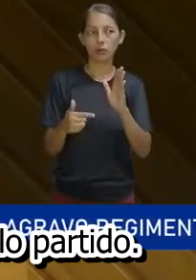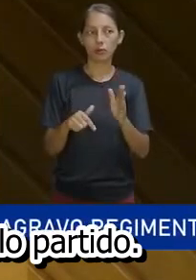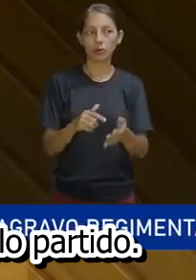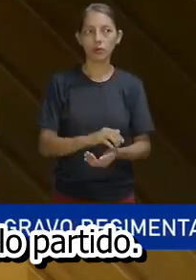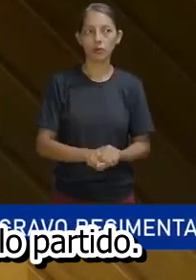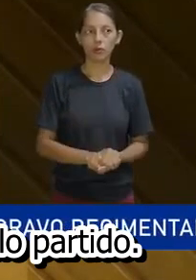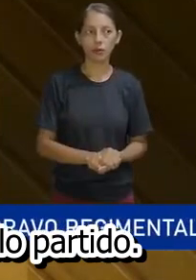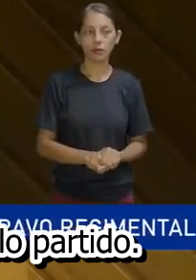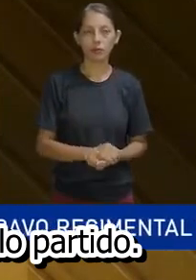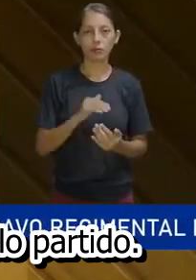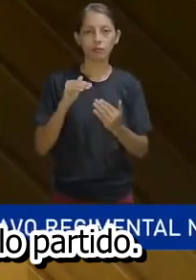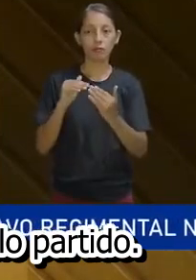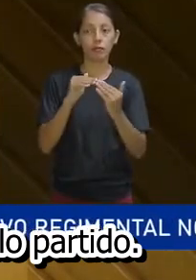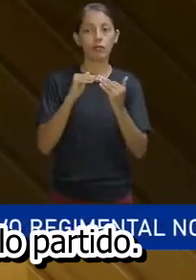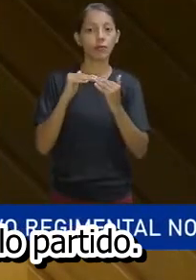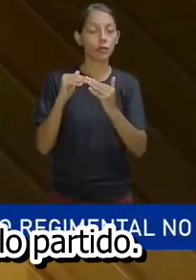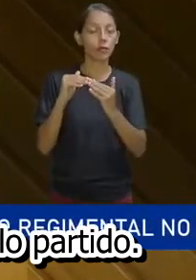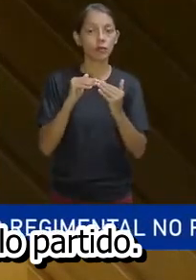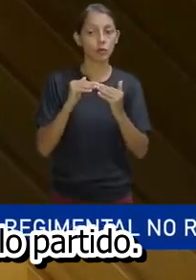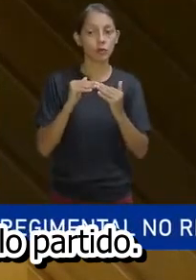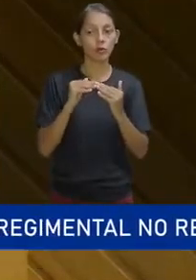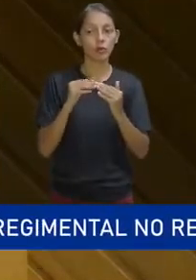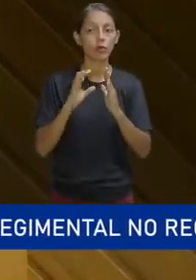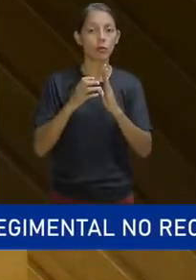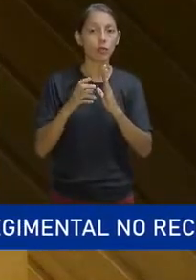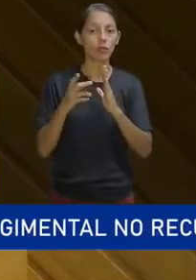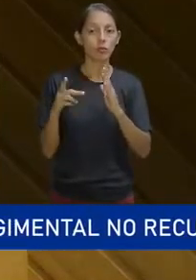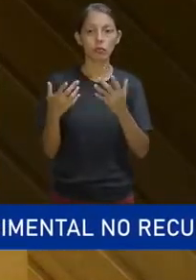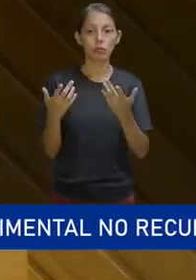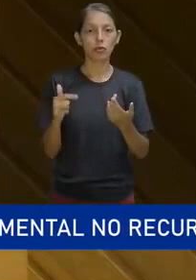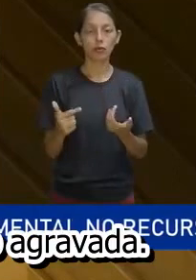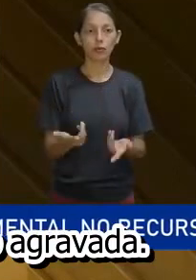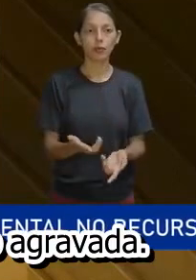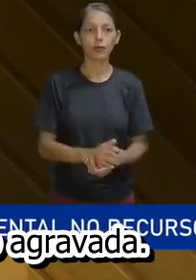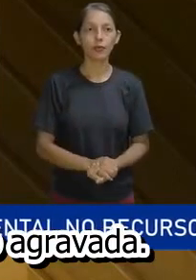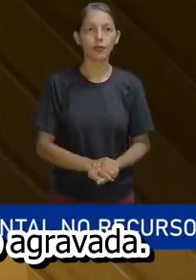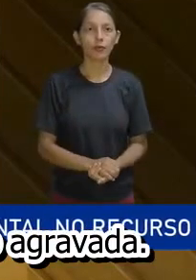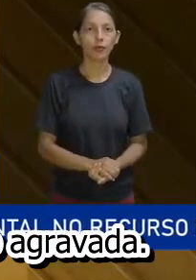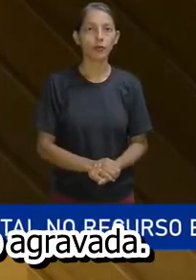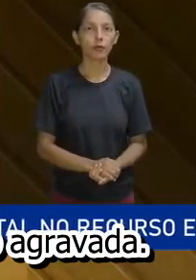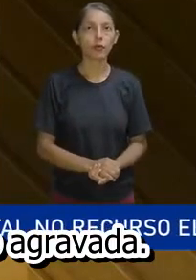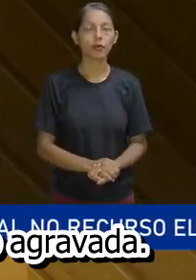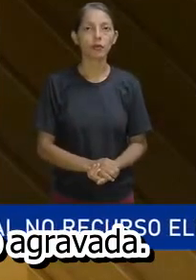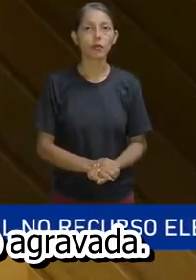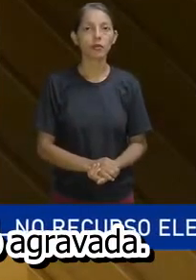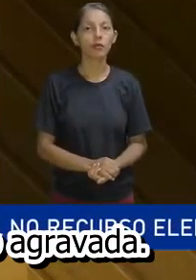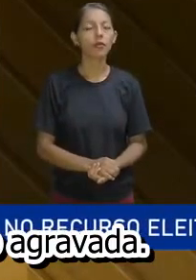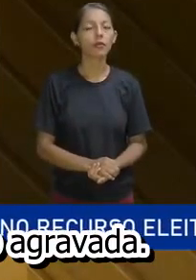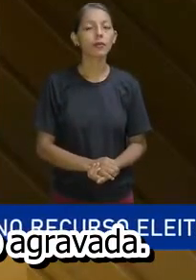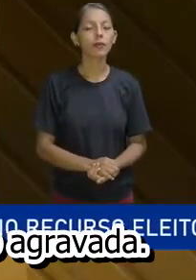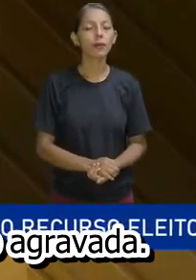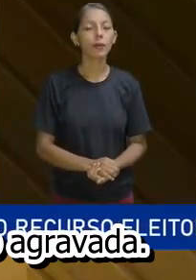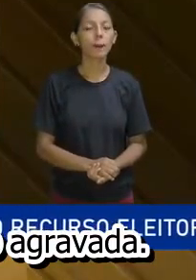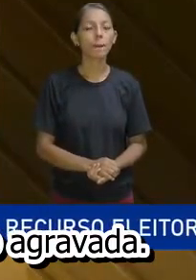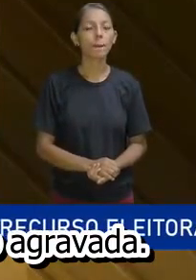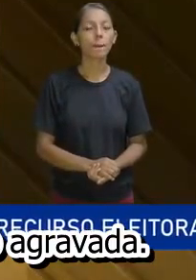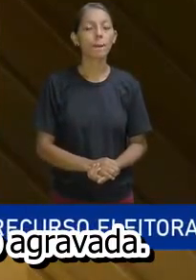a anuência concedida pelo partido. Assim, Vossa Excelência, não há